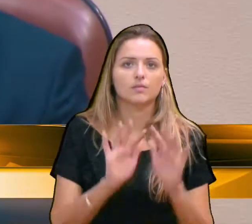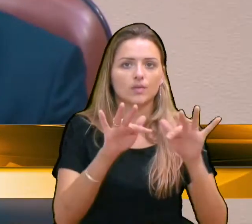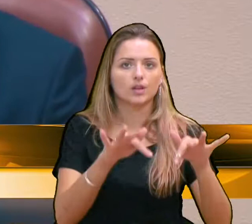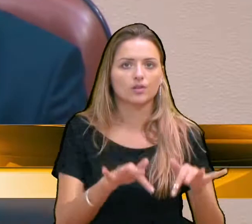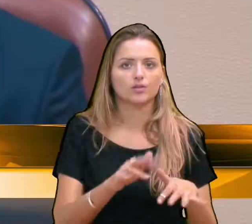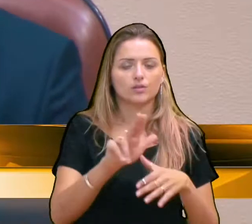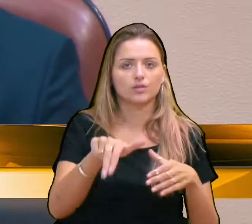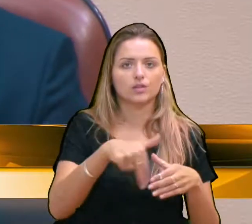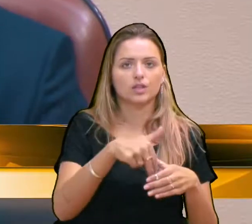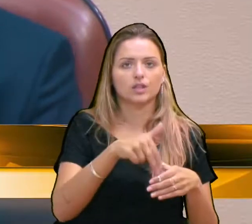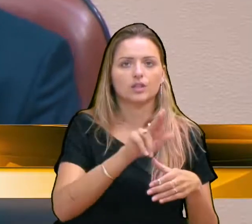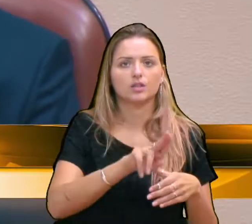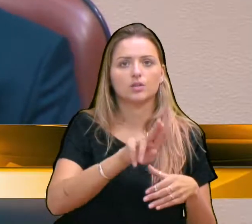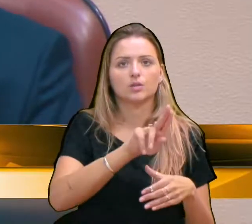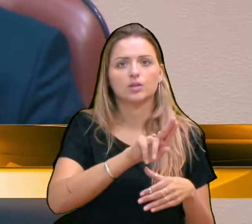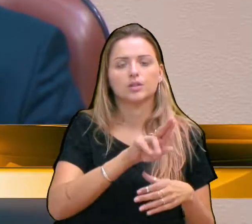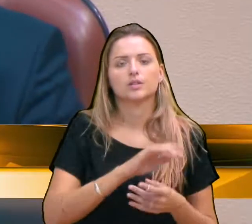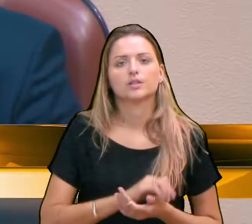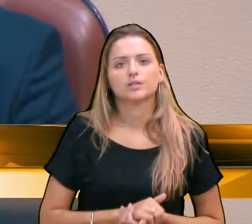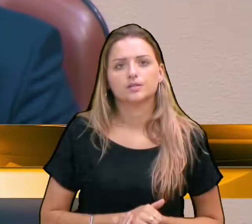Encerrado o grande expediente,